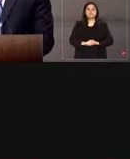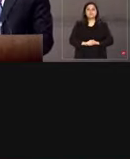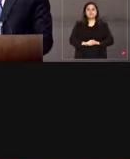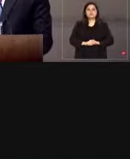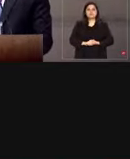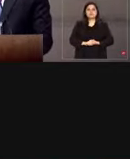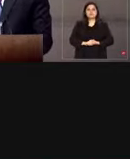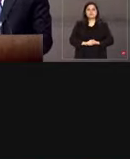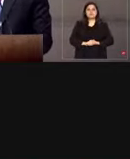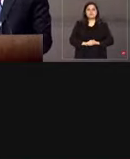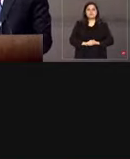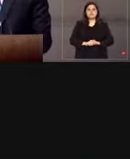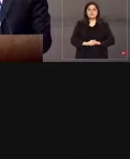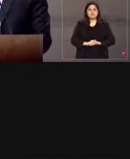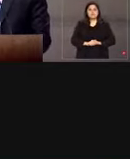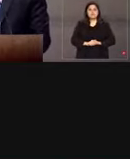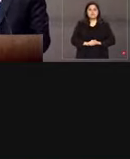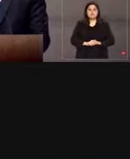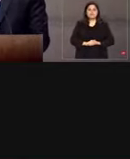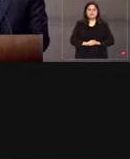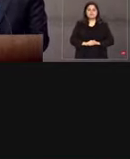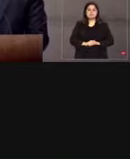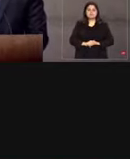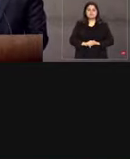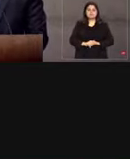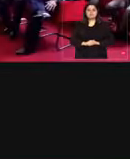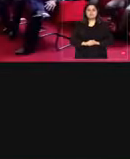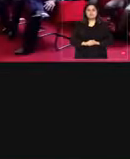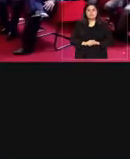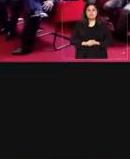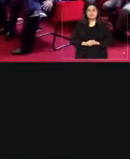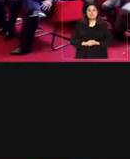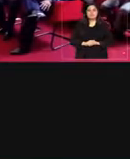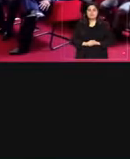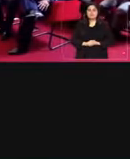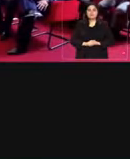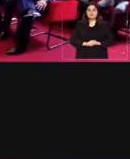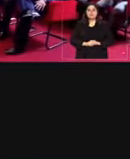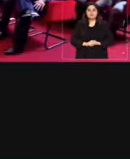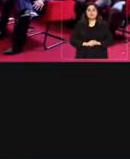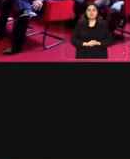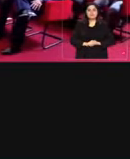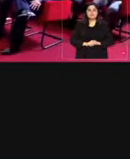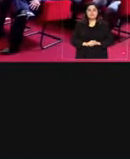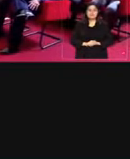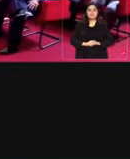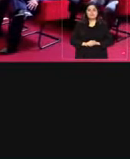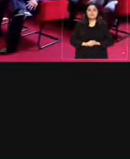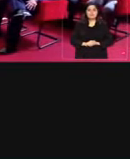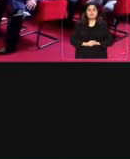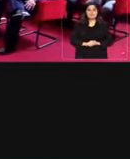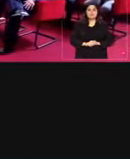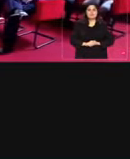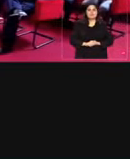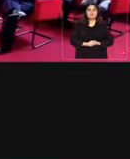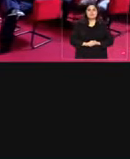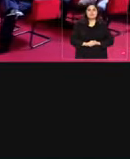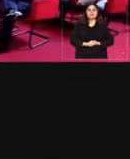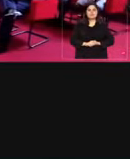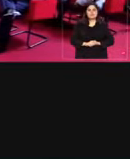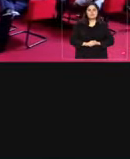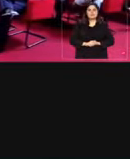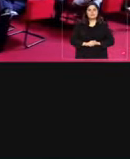dos Trabalhadores a diplomação do presidente Luiz Inácio Lula da Silva, presidente